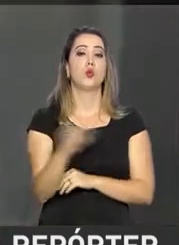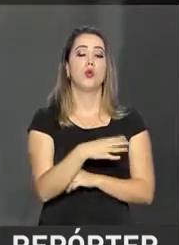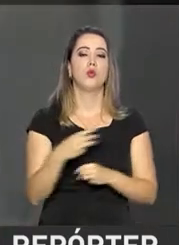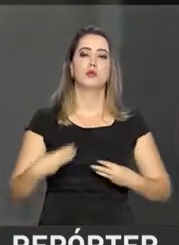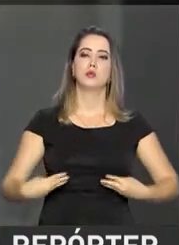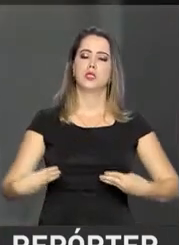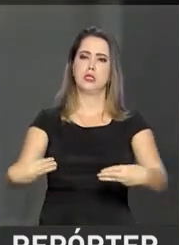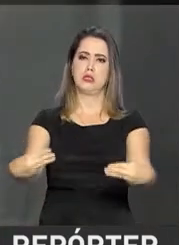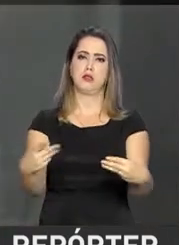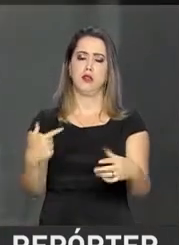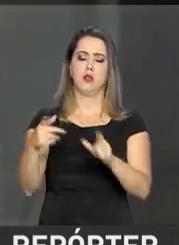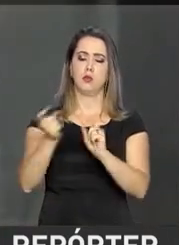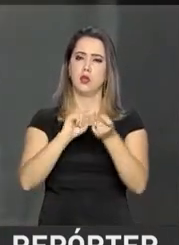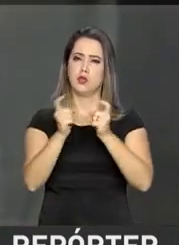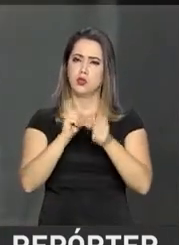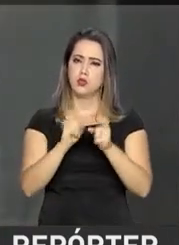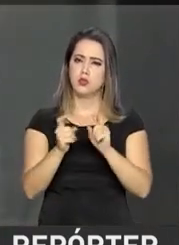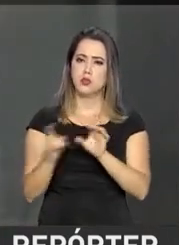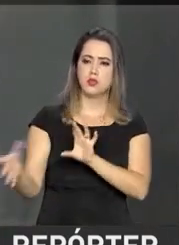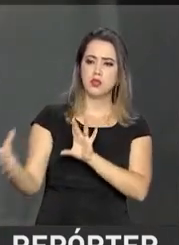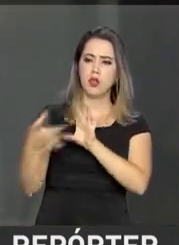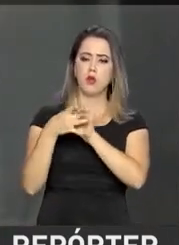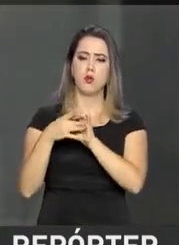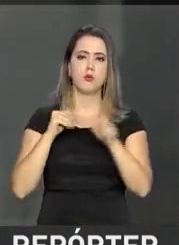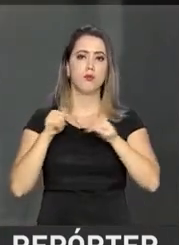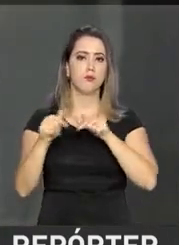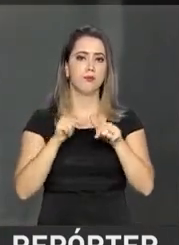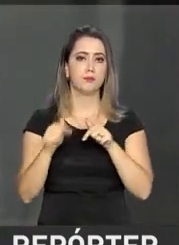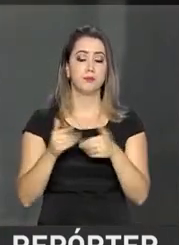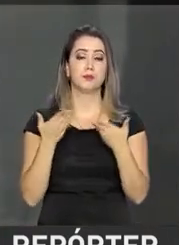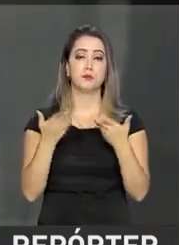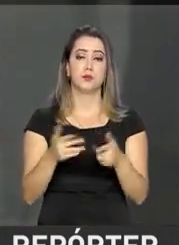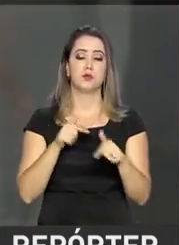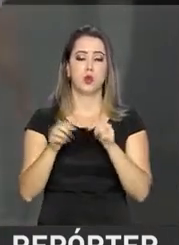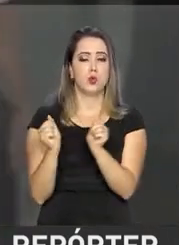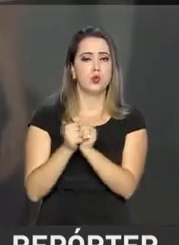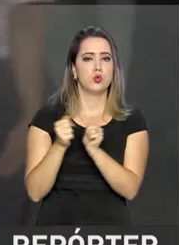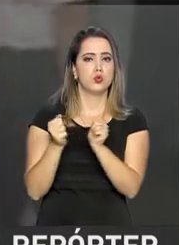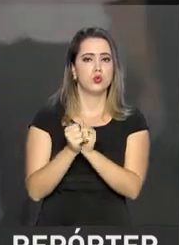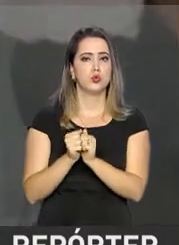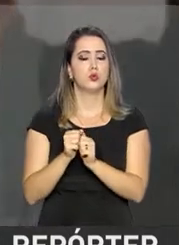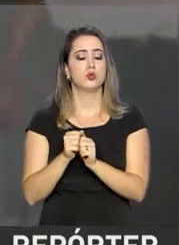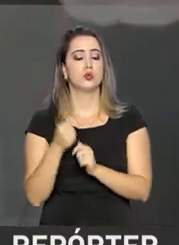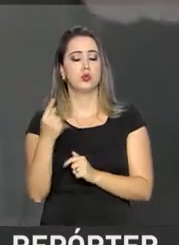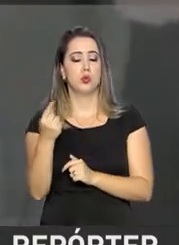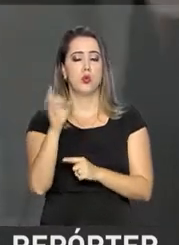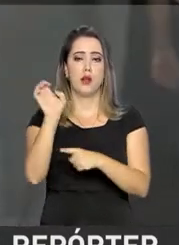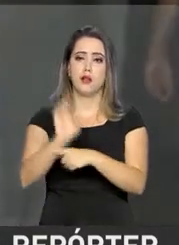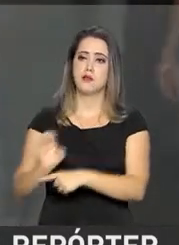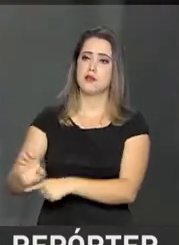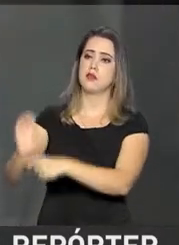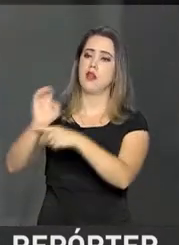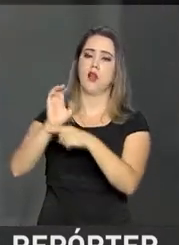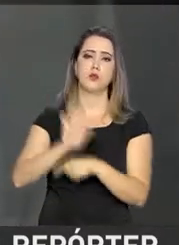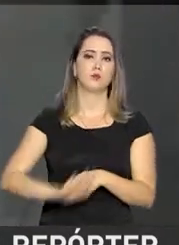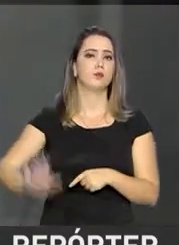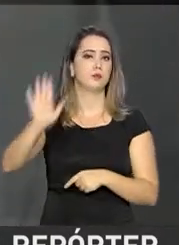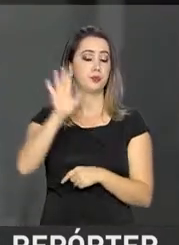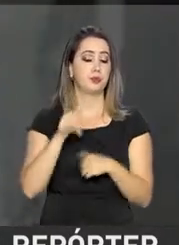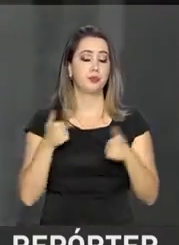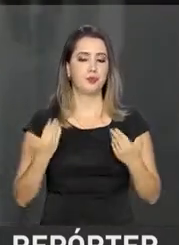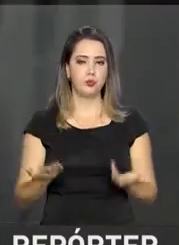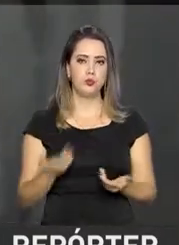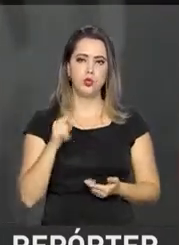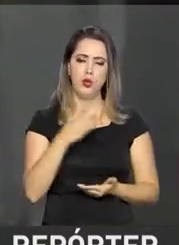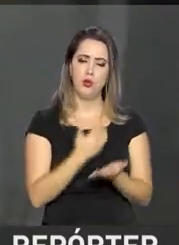justamente coordenar e integrar as ações aí nessa área juntamente com os estados. Então, no começo dessa sessão de debates, Roberto,